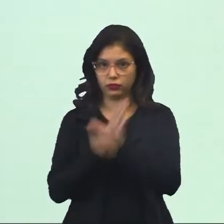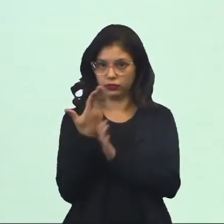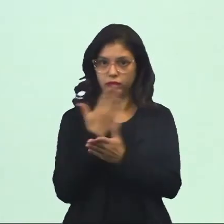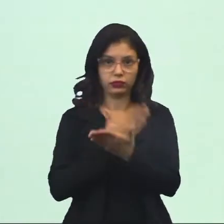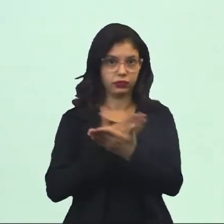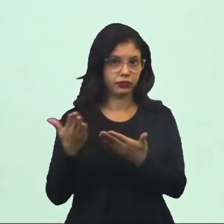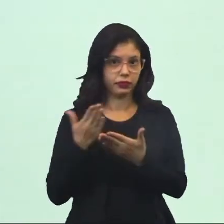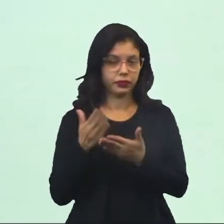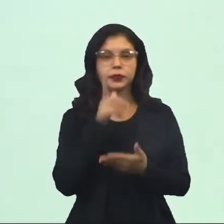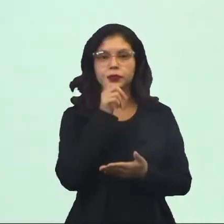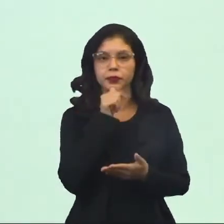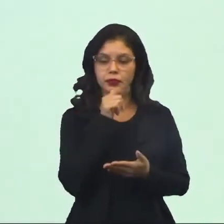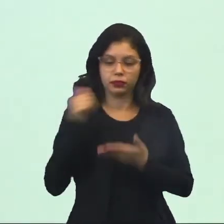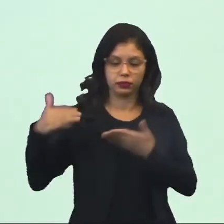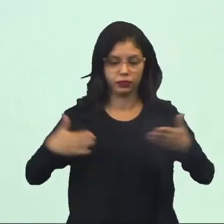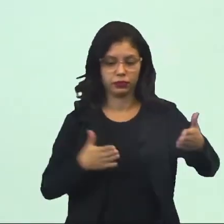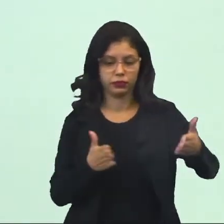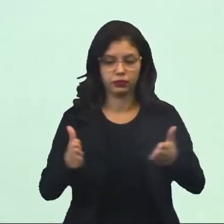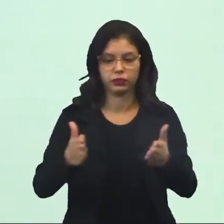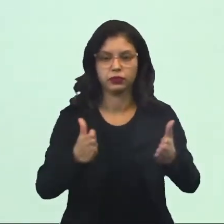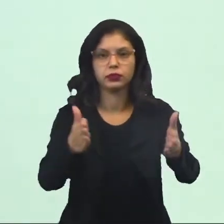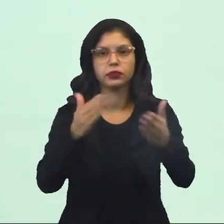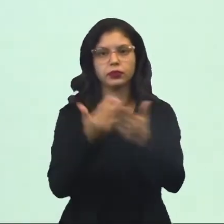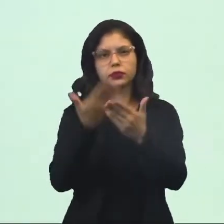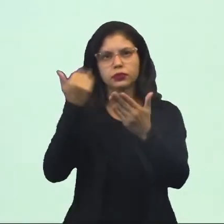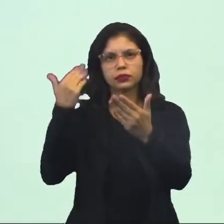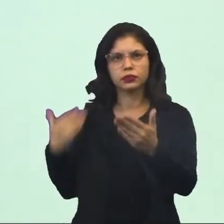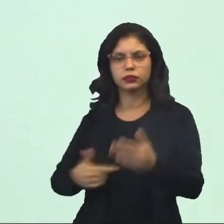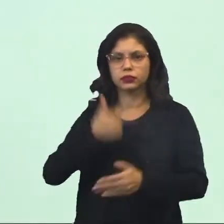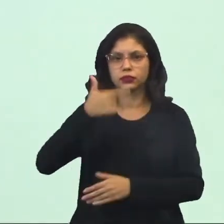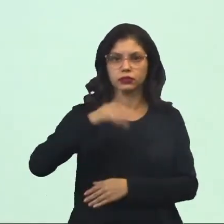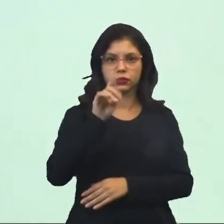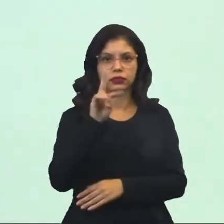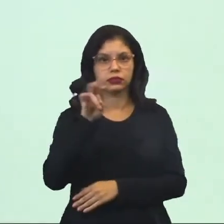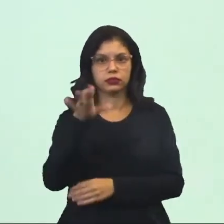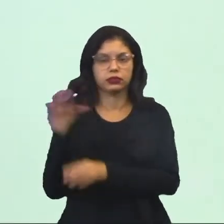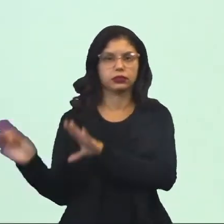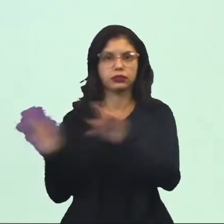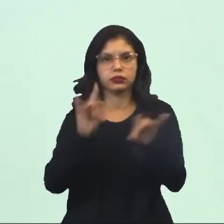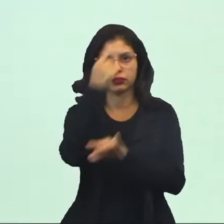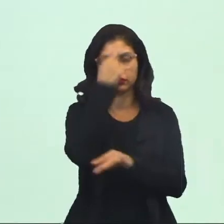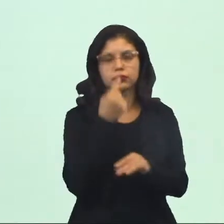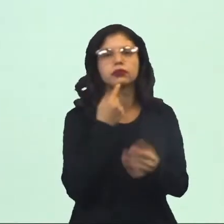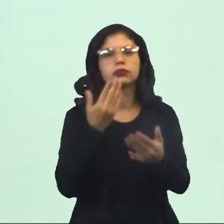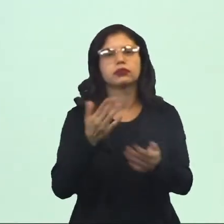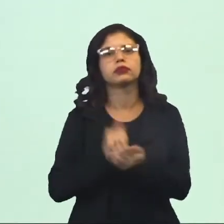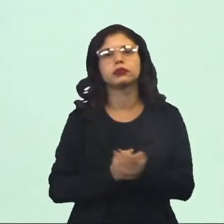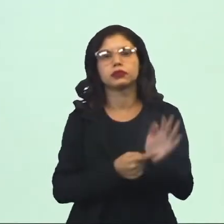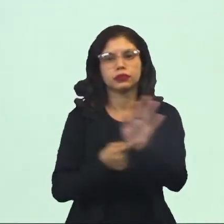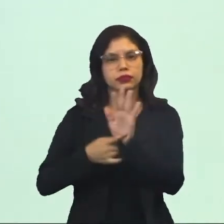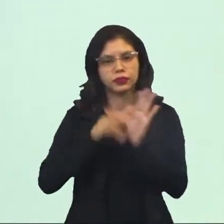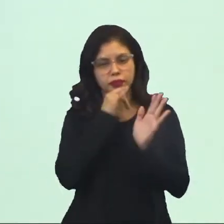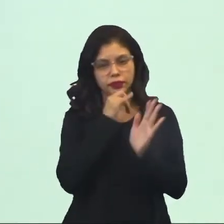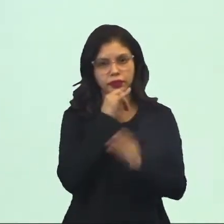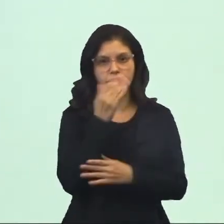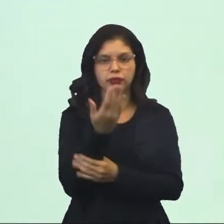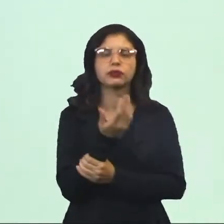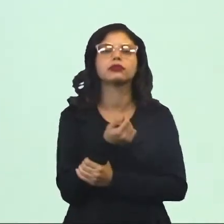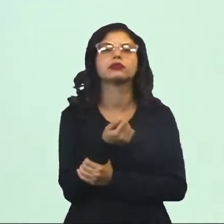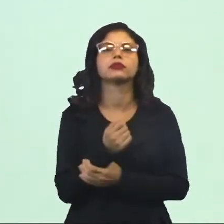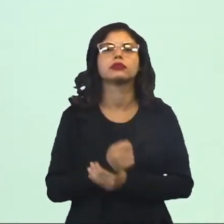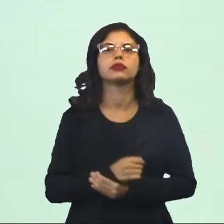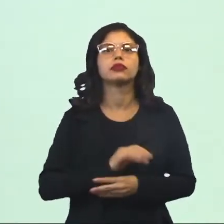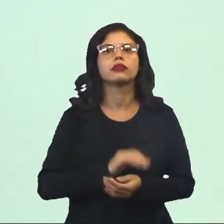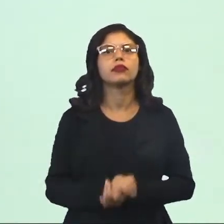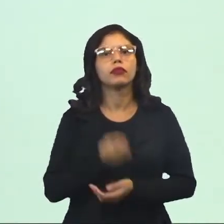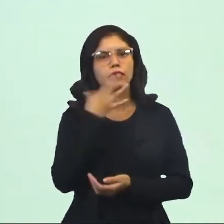quê? Num seringal, às margens do rio, lá no 2º distrito. E eu trouxe aqui essa imagem para exemplificar para vocês. Tudo